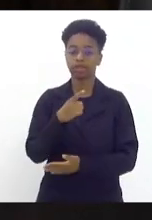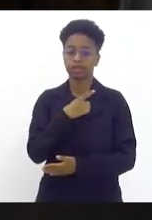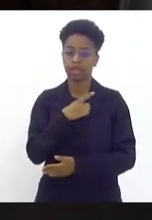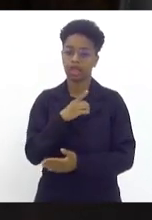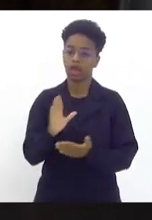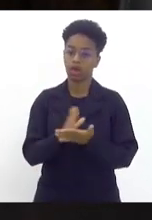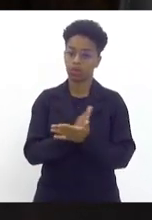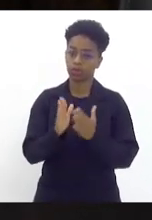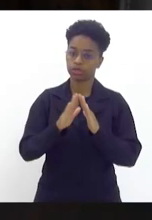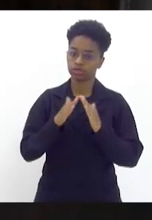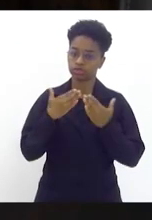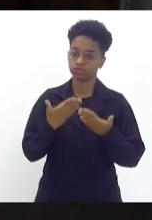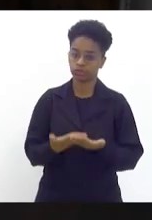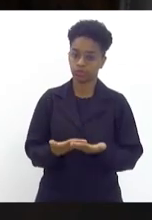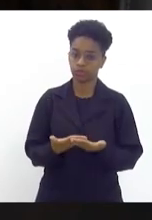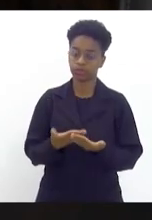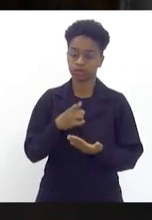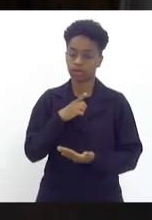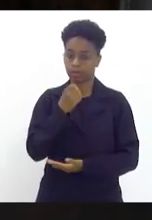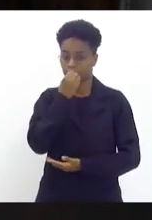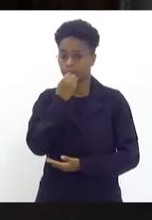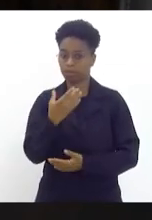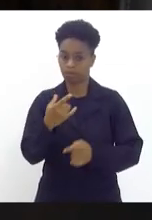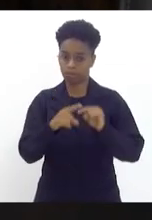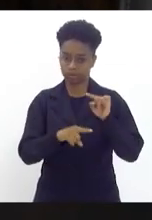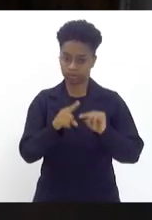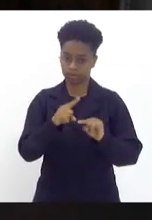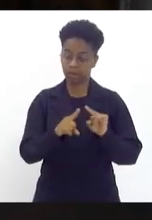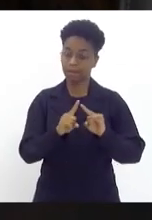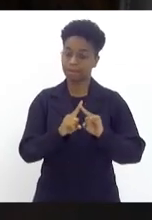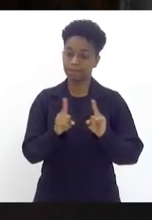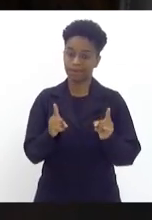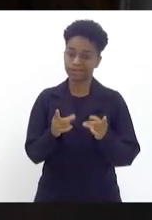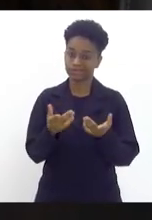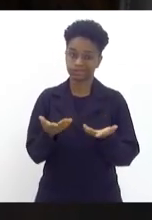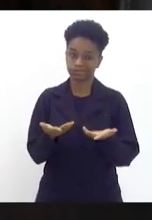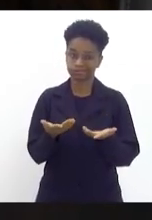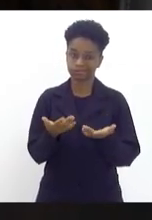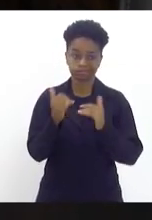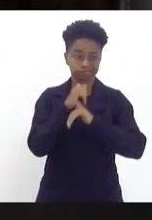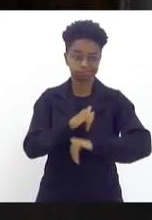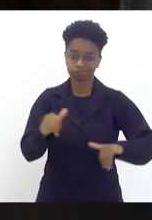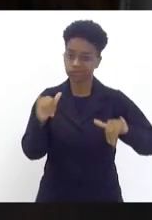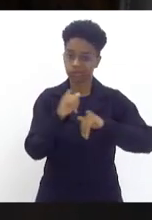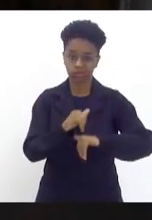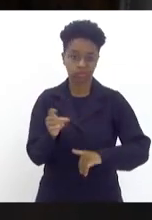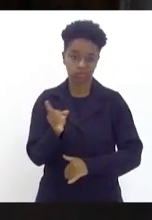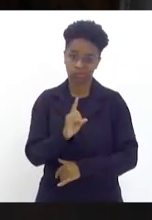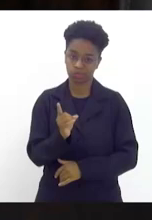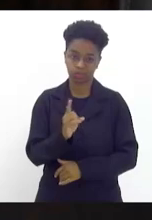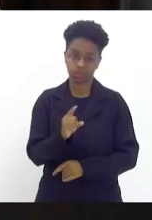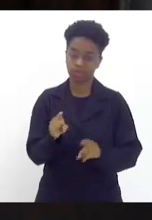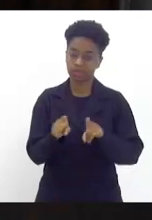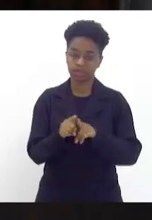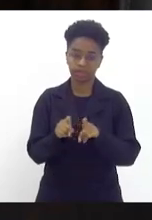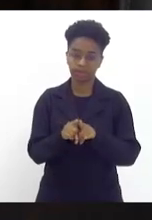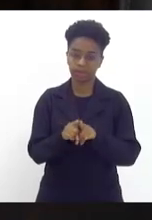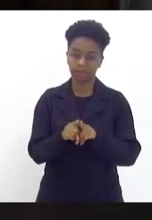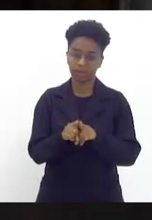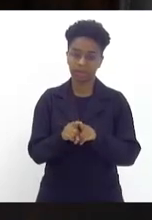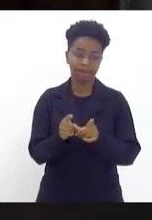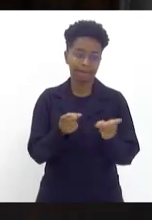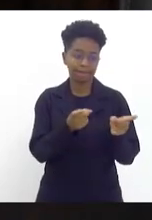muitas escolas com bons materiais. Só que isso não é divulgado, né? Isso não chega ao grande